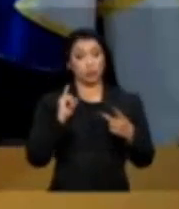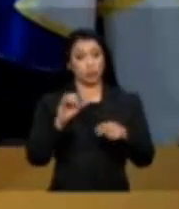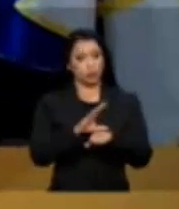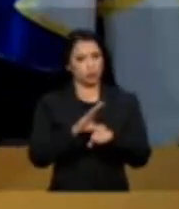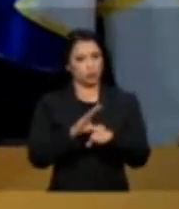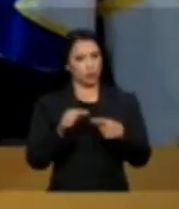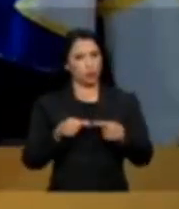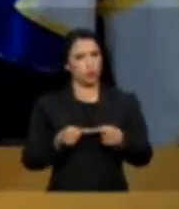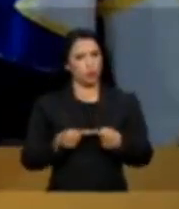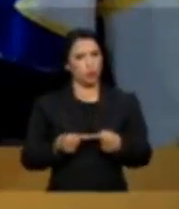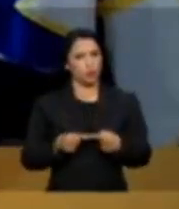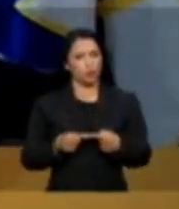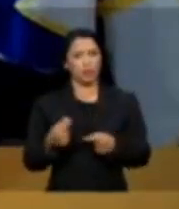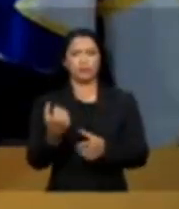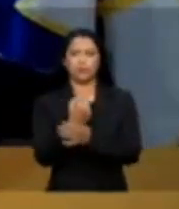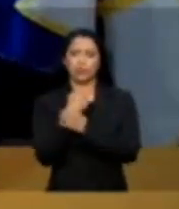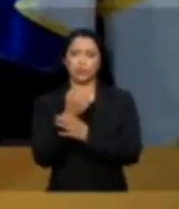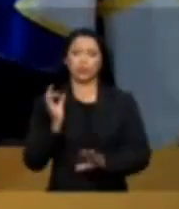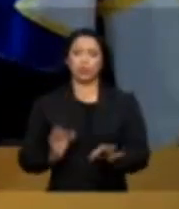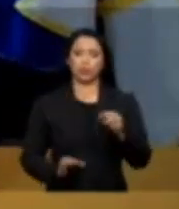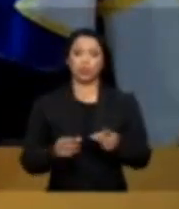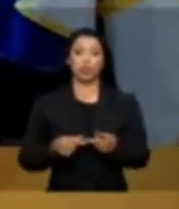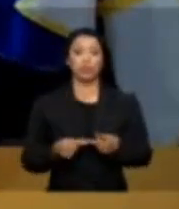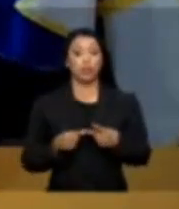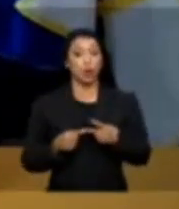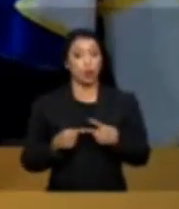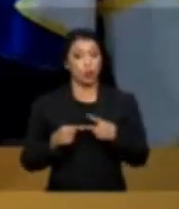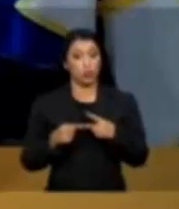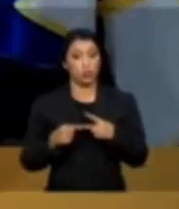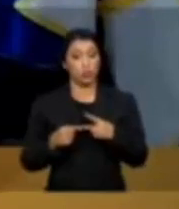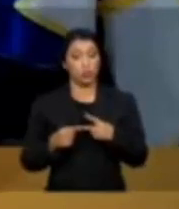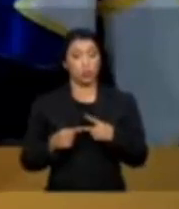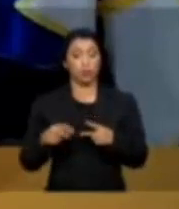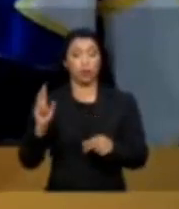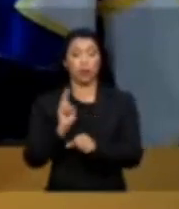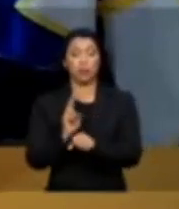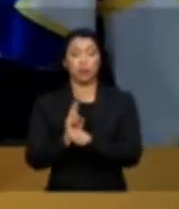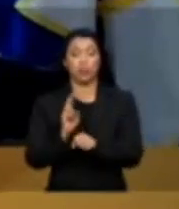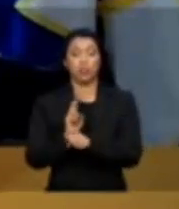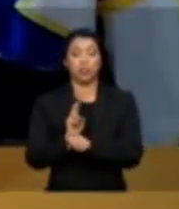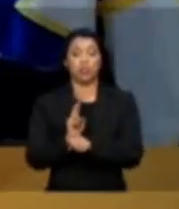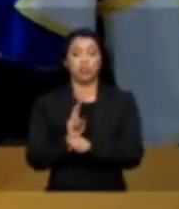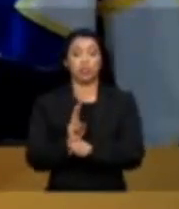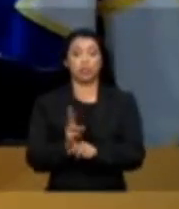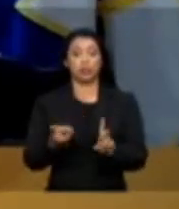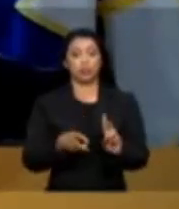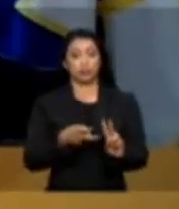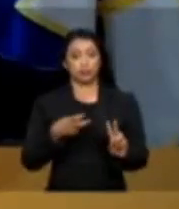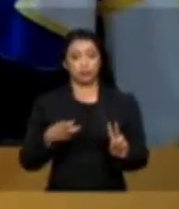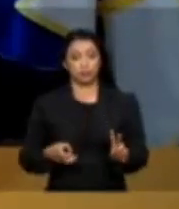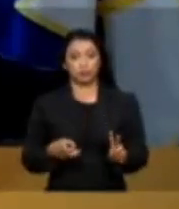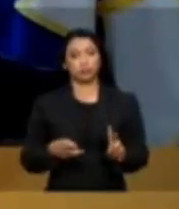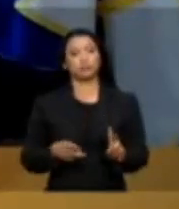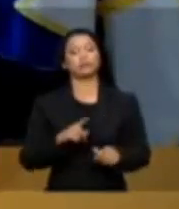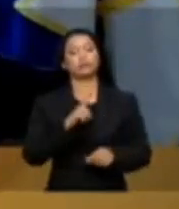O primeiro, o da segurança jurídica. O segundo, a da proteção aos interesses legítimos dos indígenas. Por